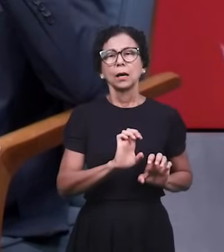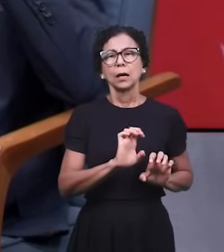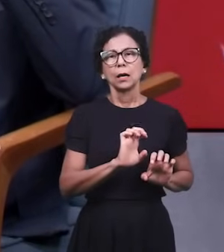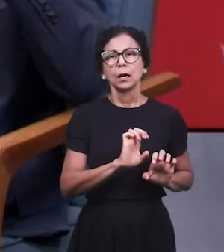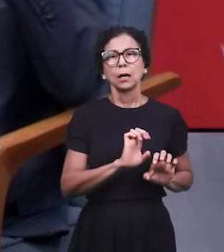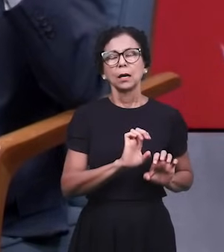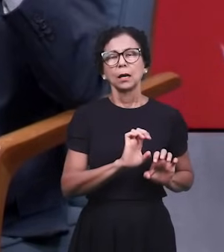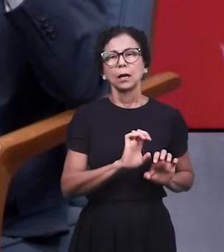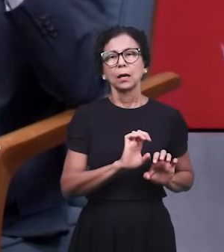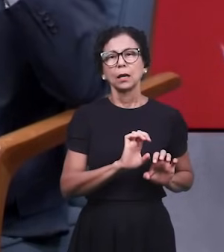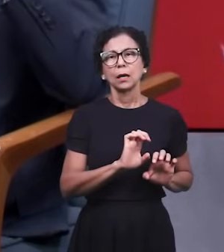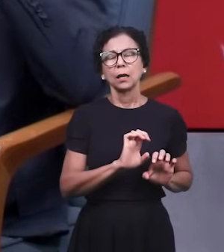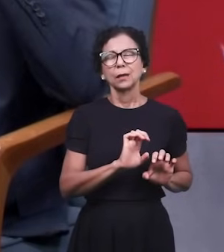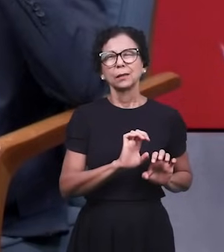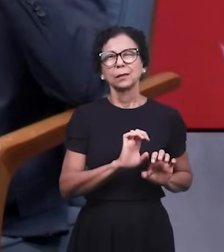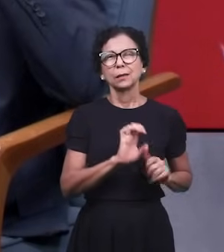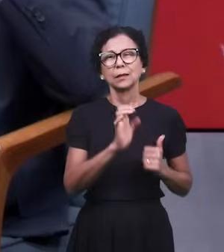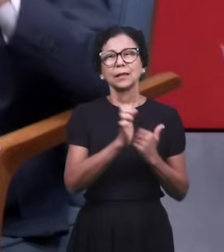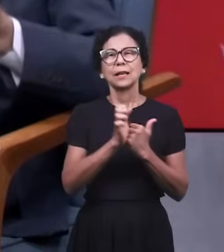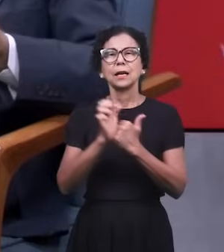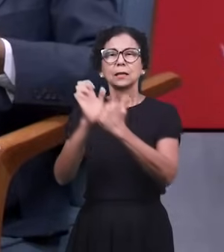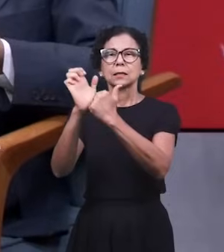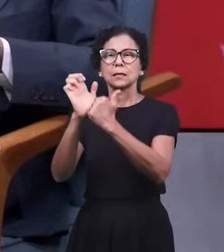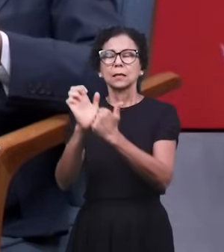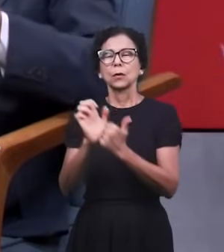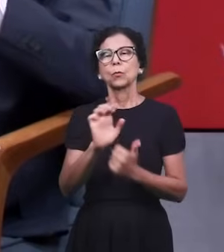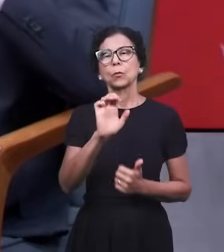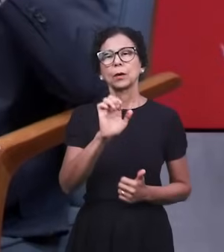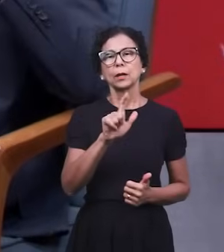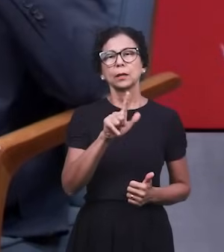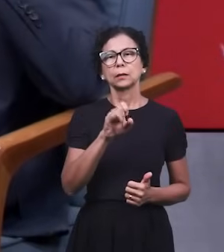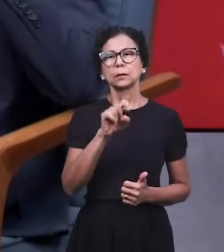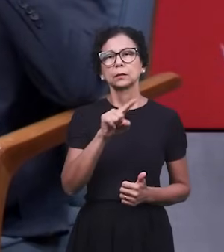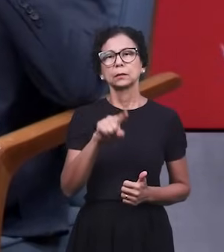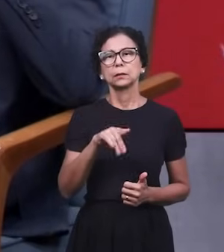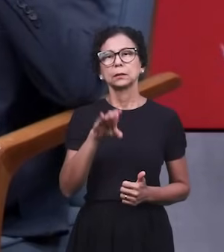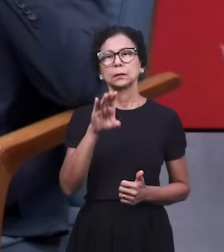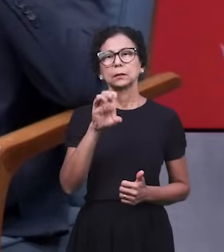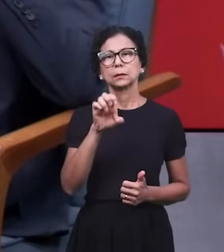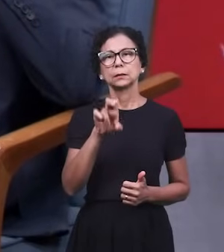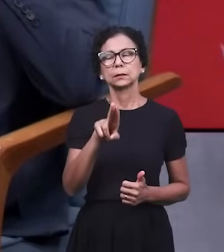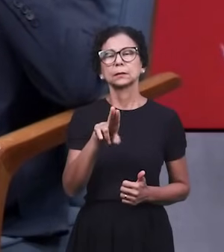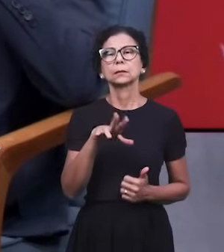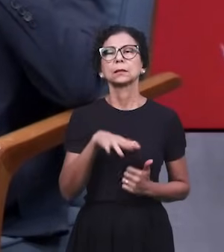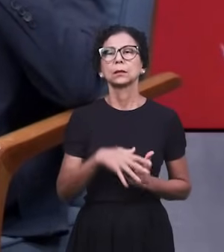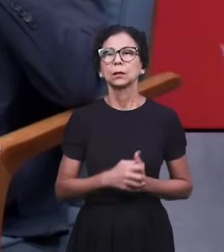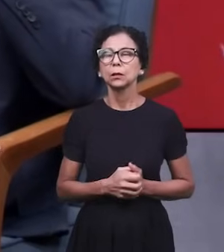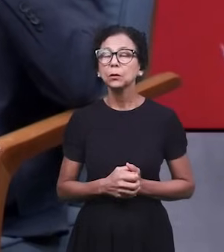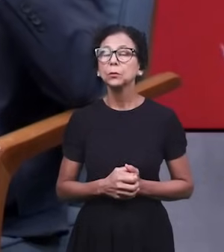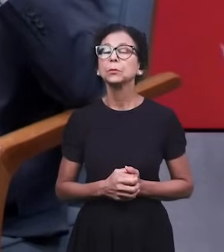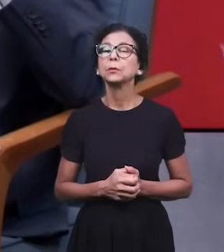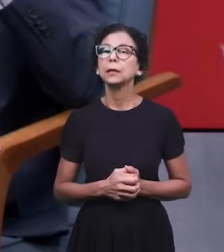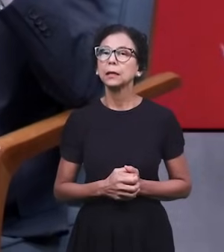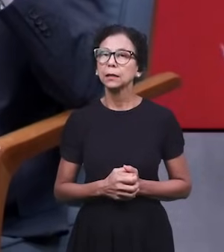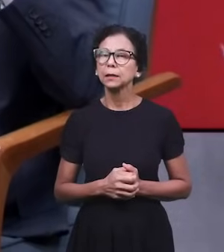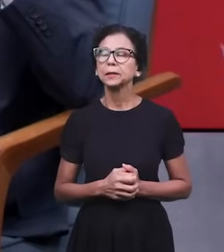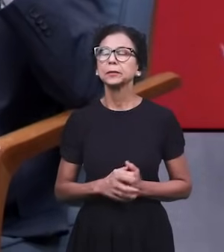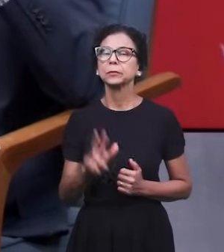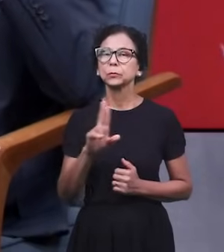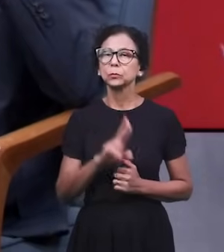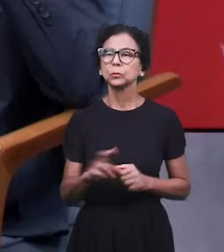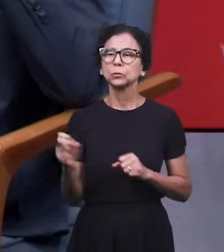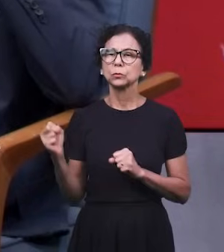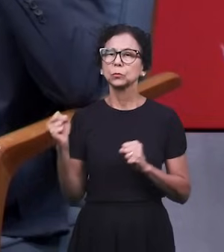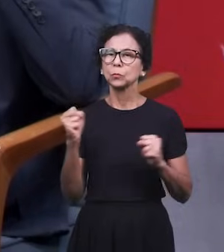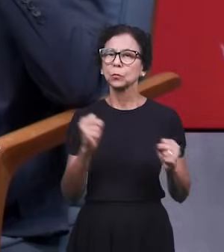fez para dar uma experiência ao povo e uma resposta ao povo daquilo